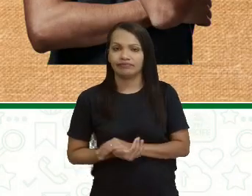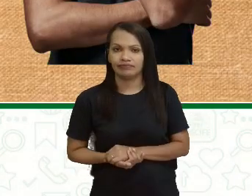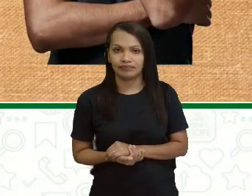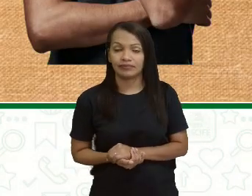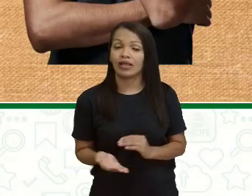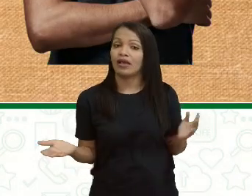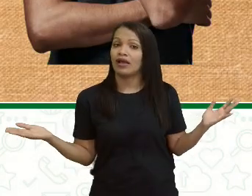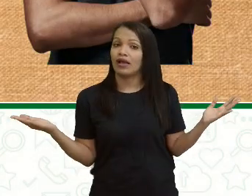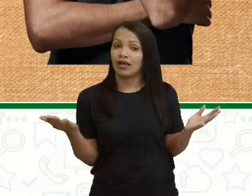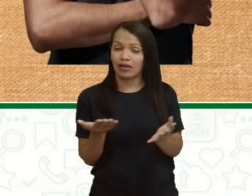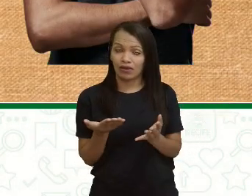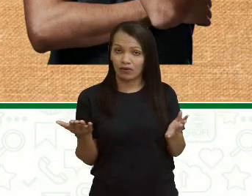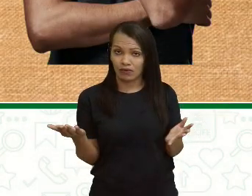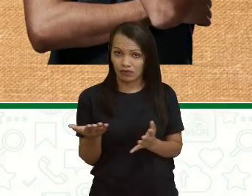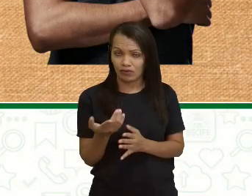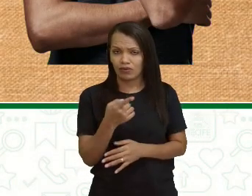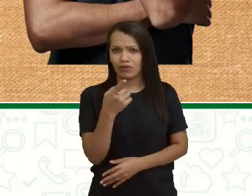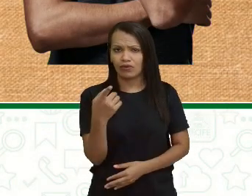Aí,